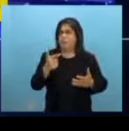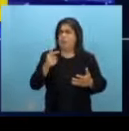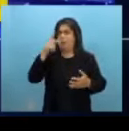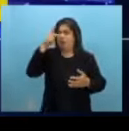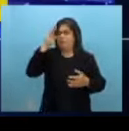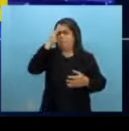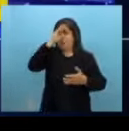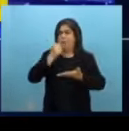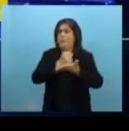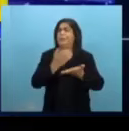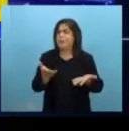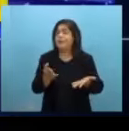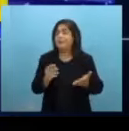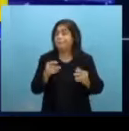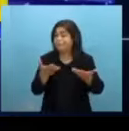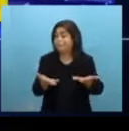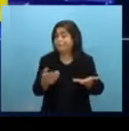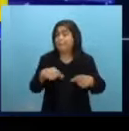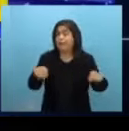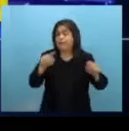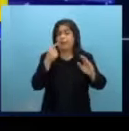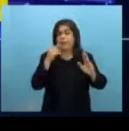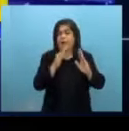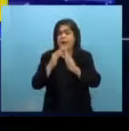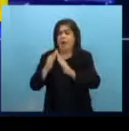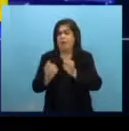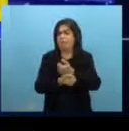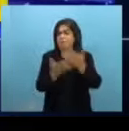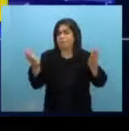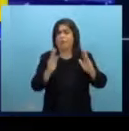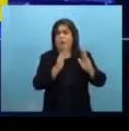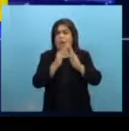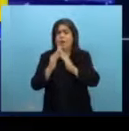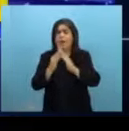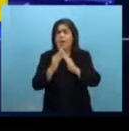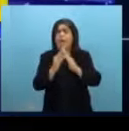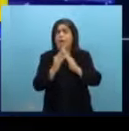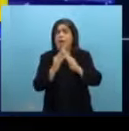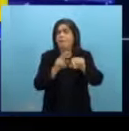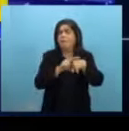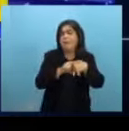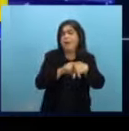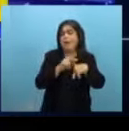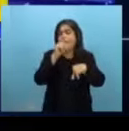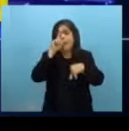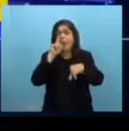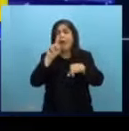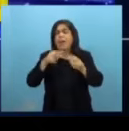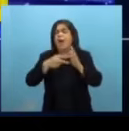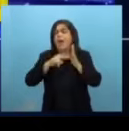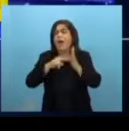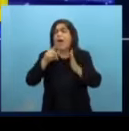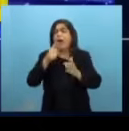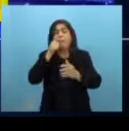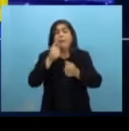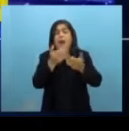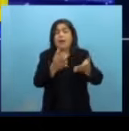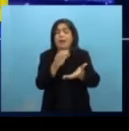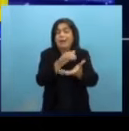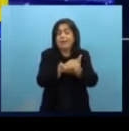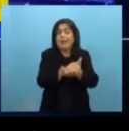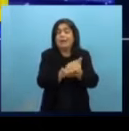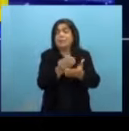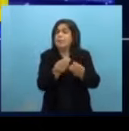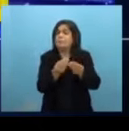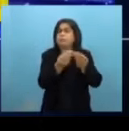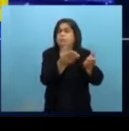do governo federal, esse título de propriedade é dado à mulher, mesmo se ela for casada. Na